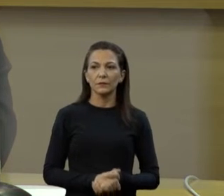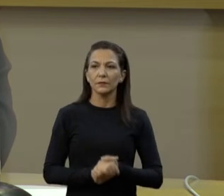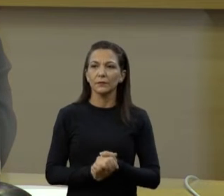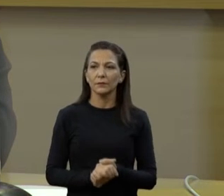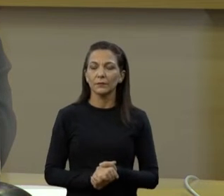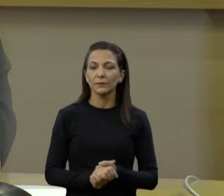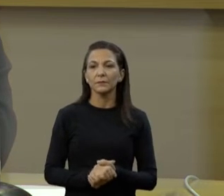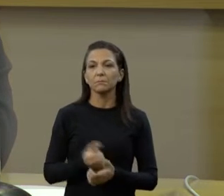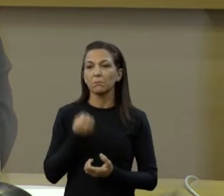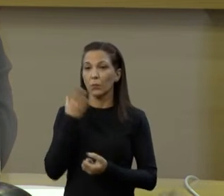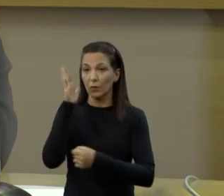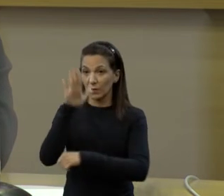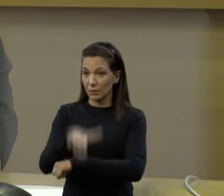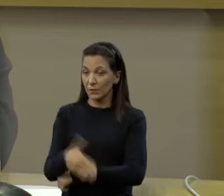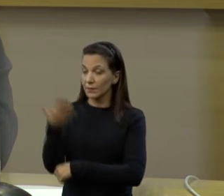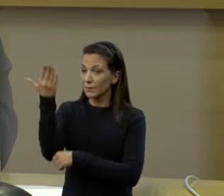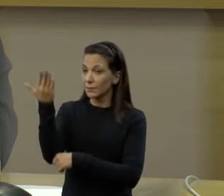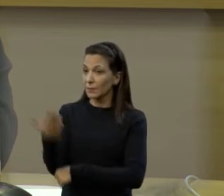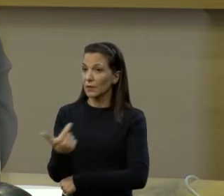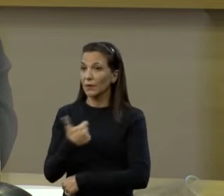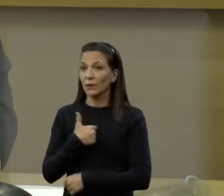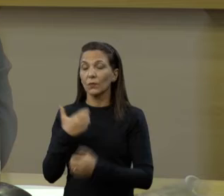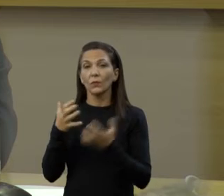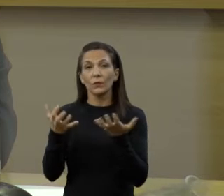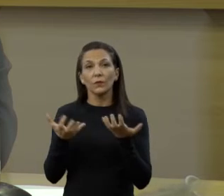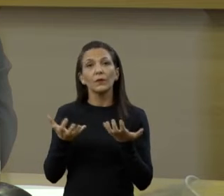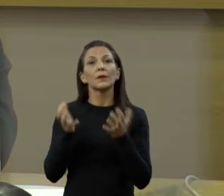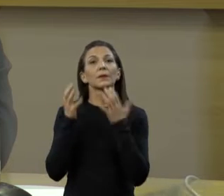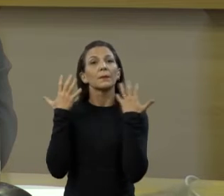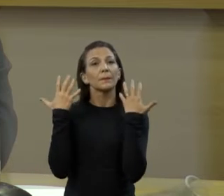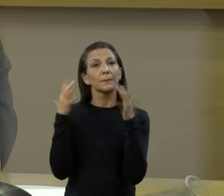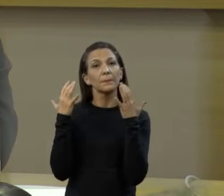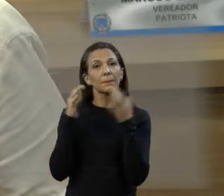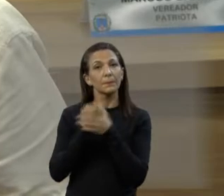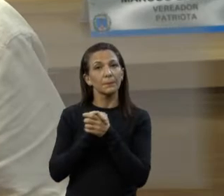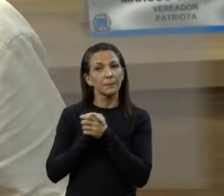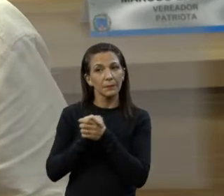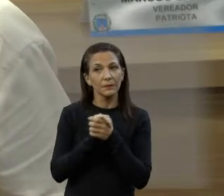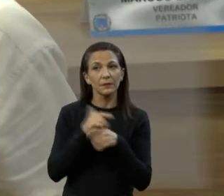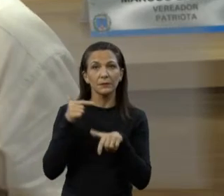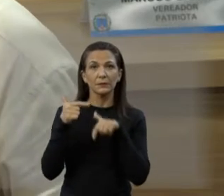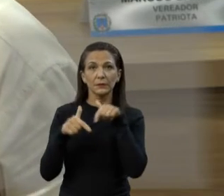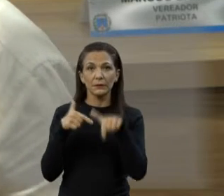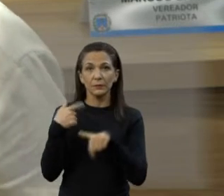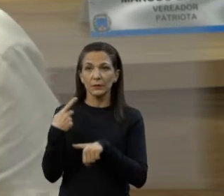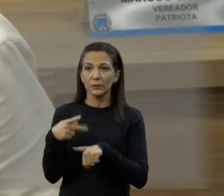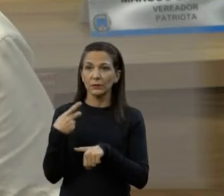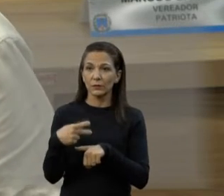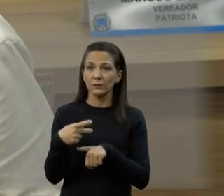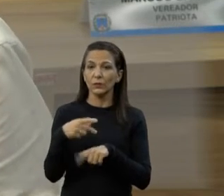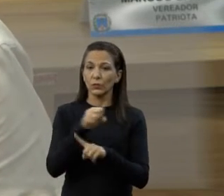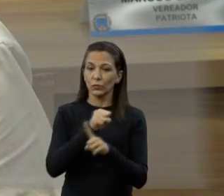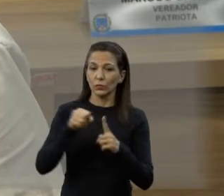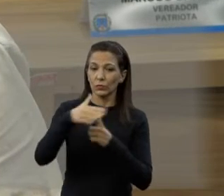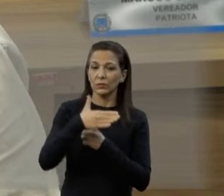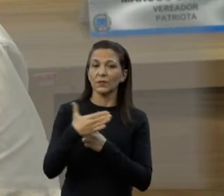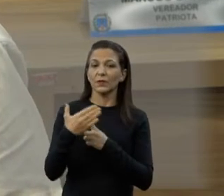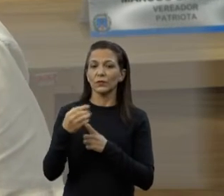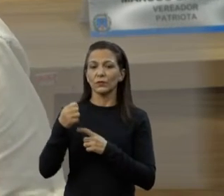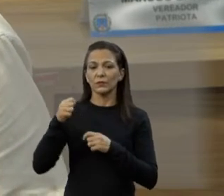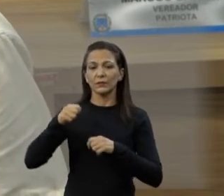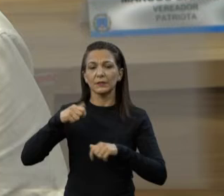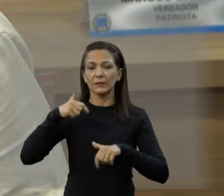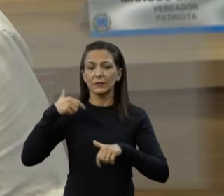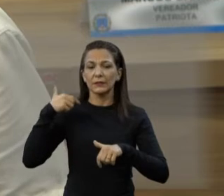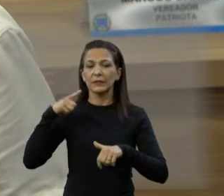o hotel Boa tarde demais eu quero te parabenizar pelo seu trabalho né é dentro da sociedade você é uma pessoa muito